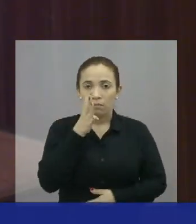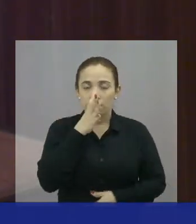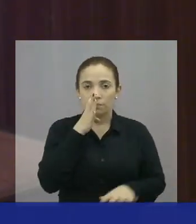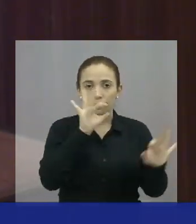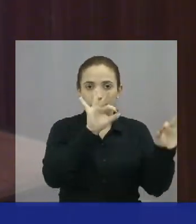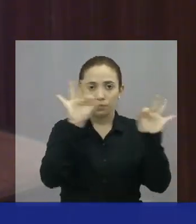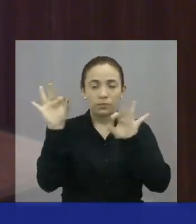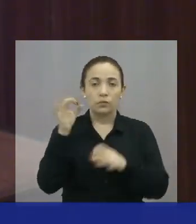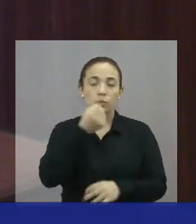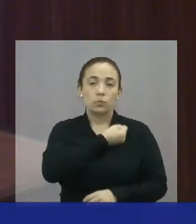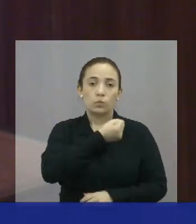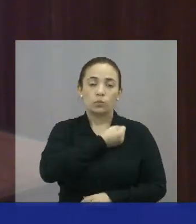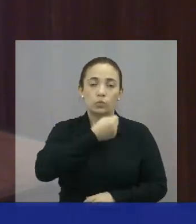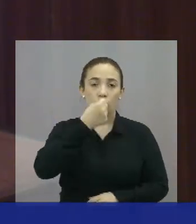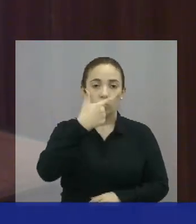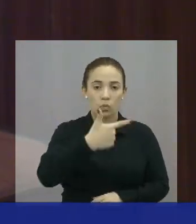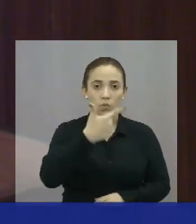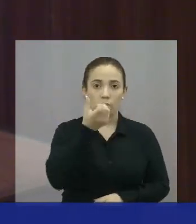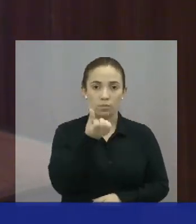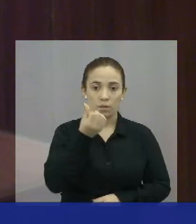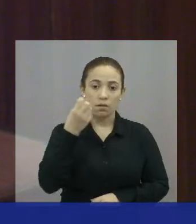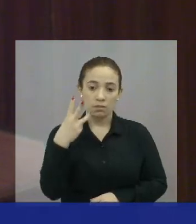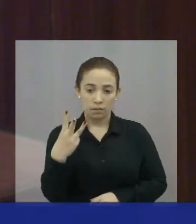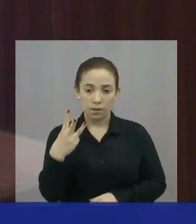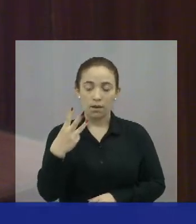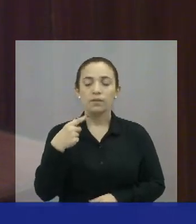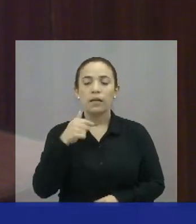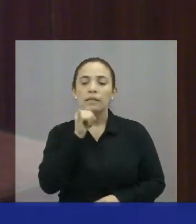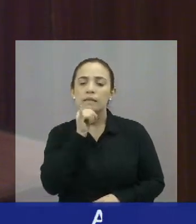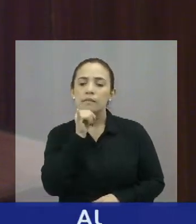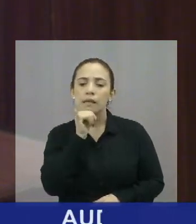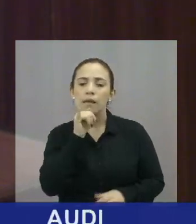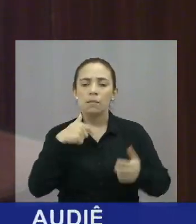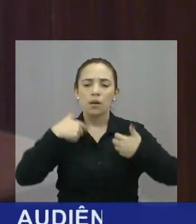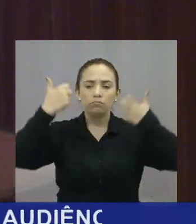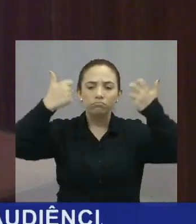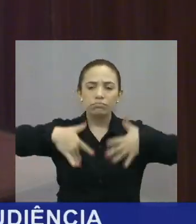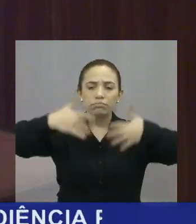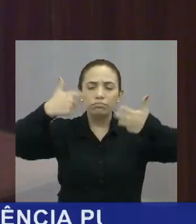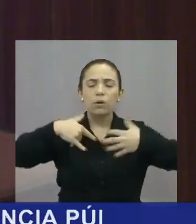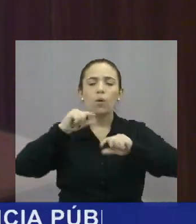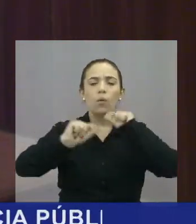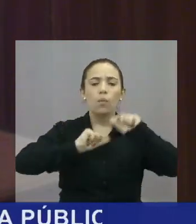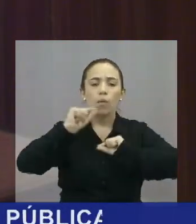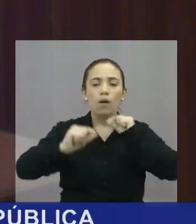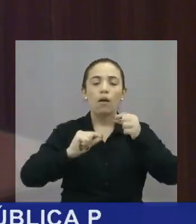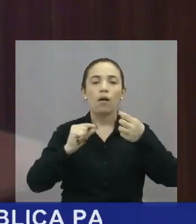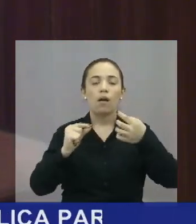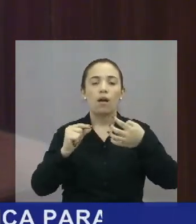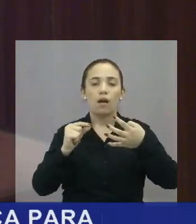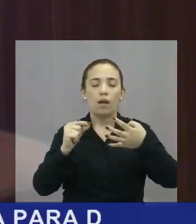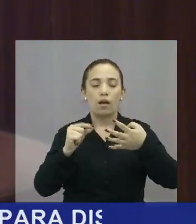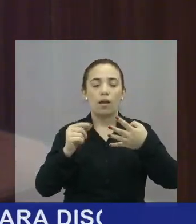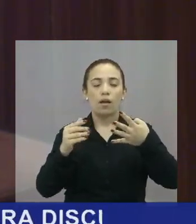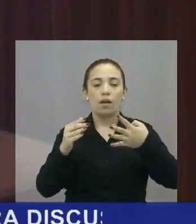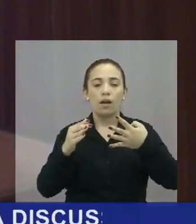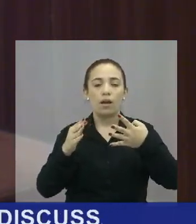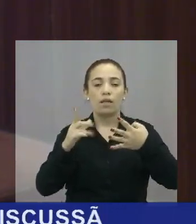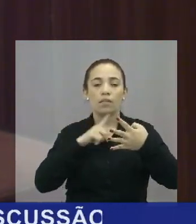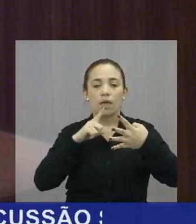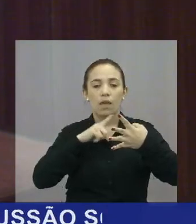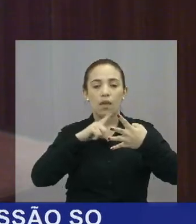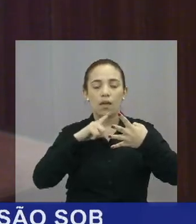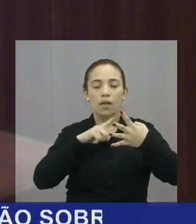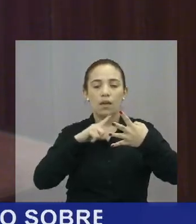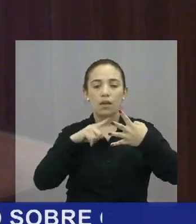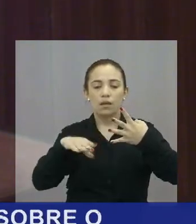página 263. Eu vou dar alguns exemplos do que é considerado infração média, grave e gravíssima,